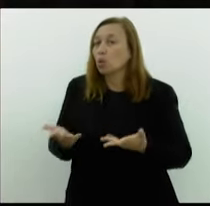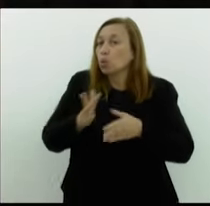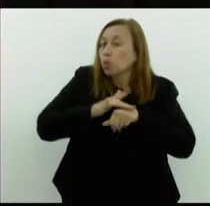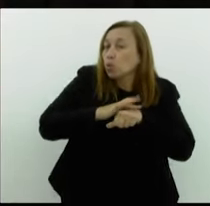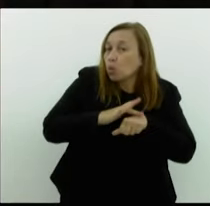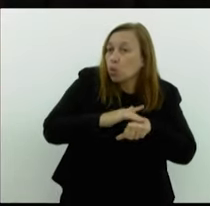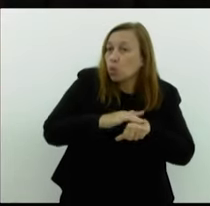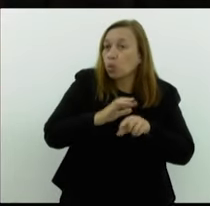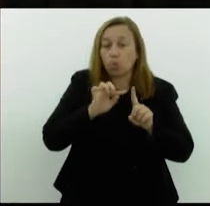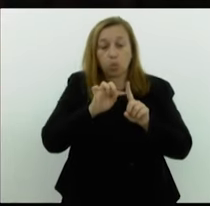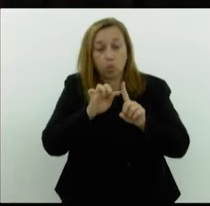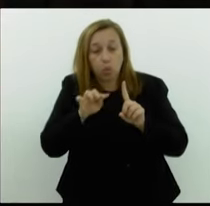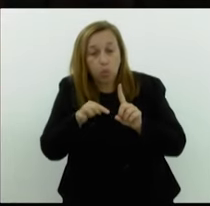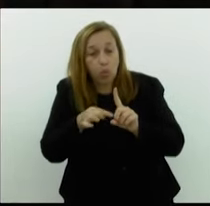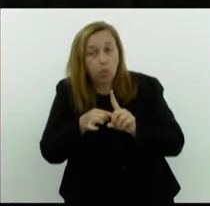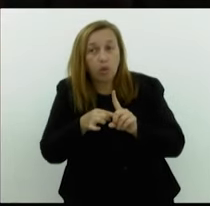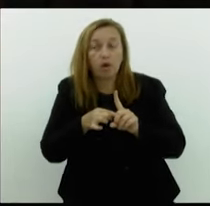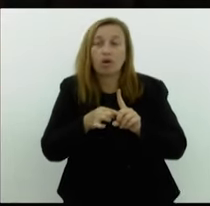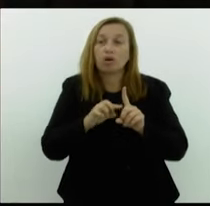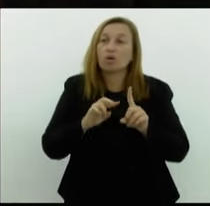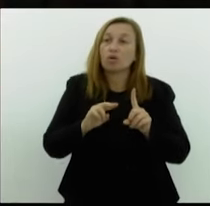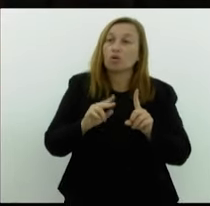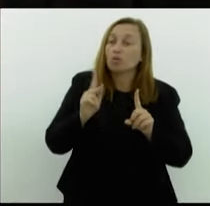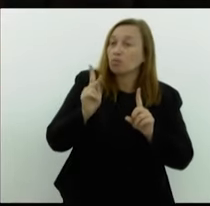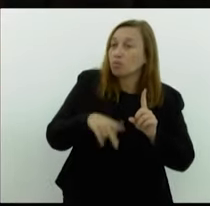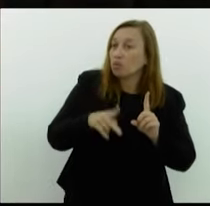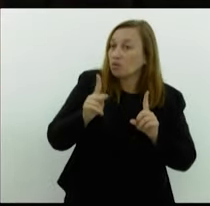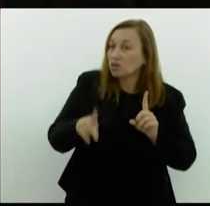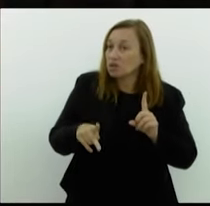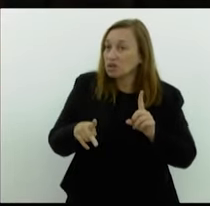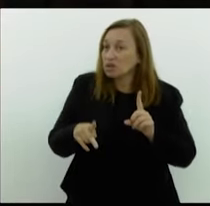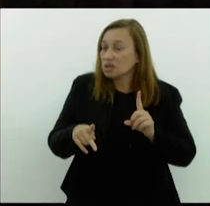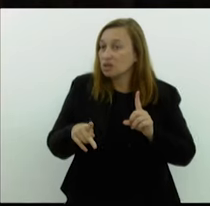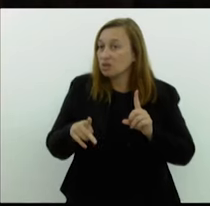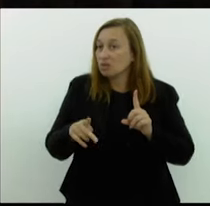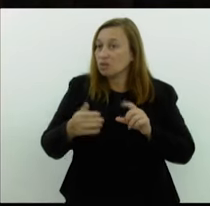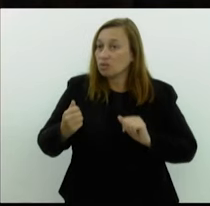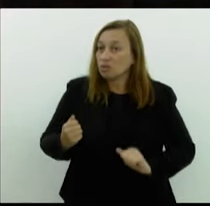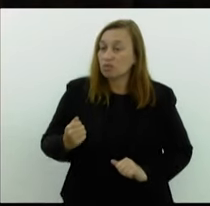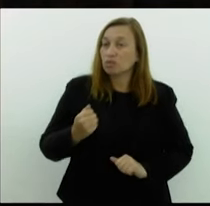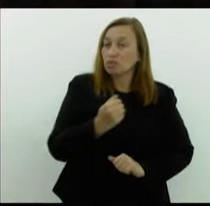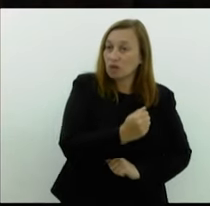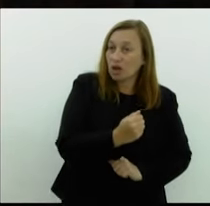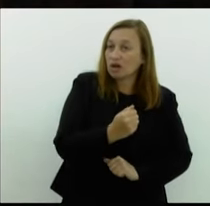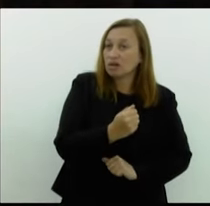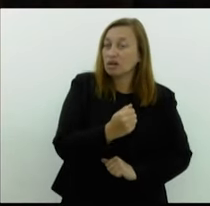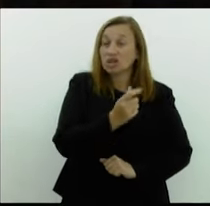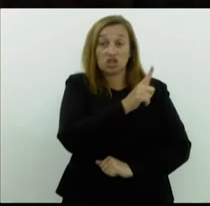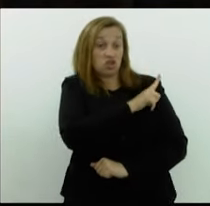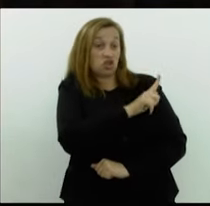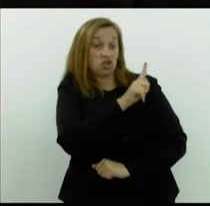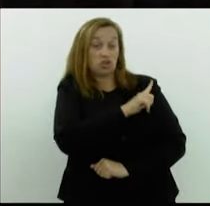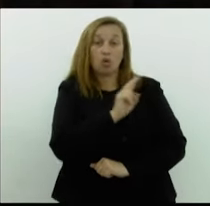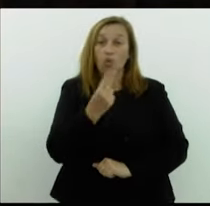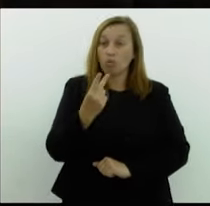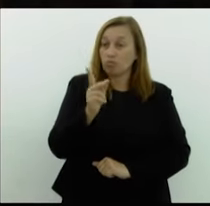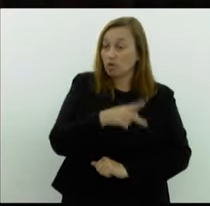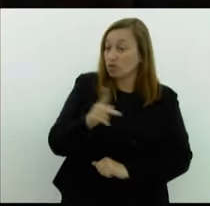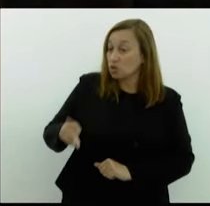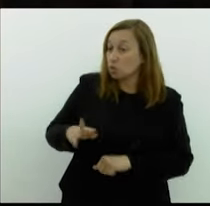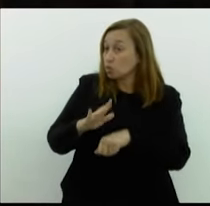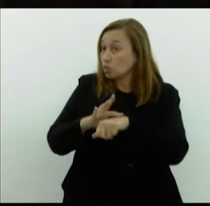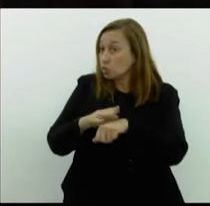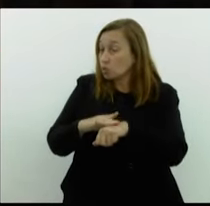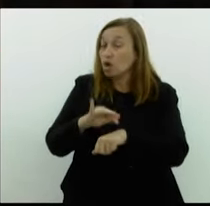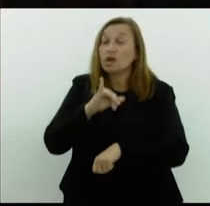licença maternidade, um professor que vai ocupar um cargo na gestão, um professor que adoece, e infelizmente a